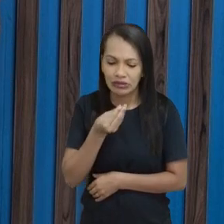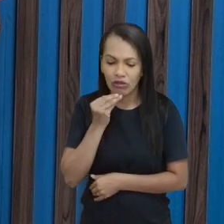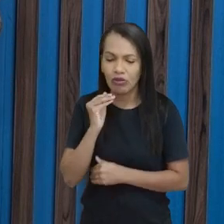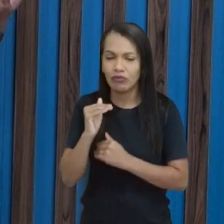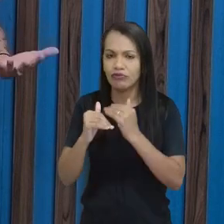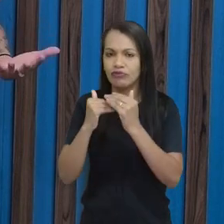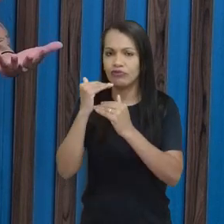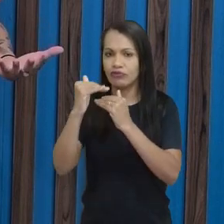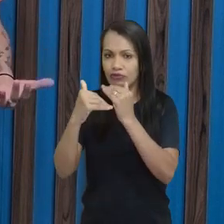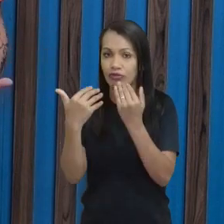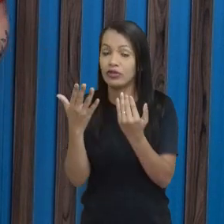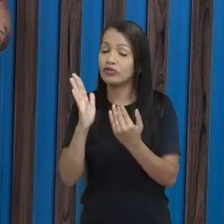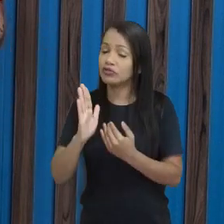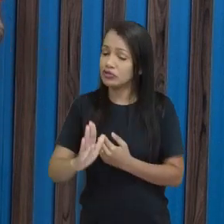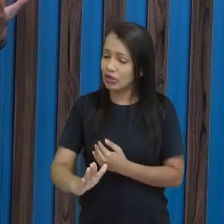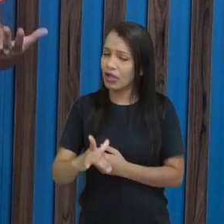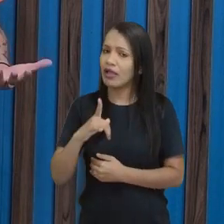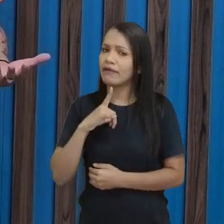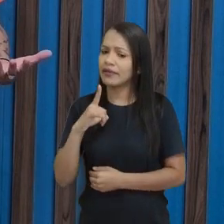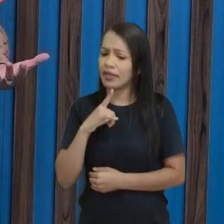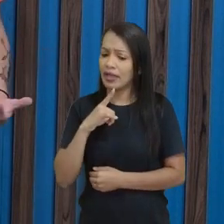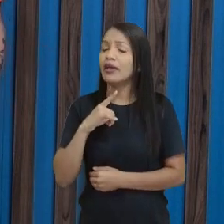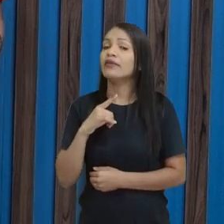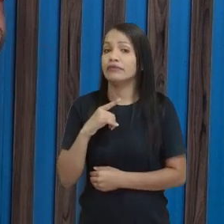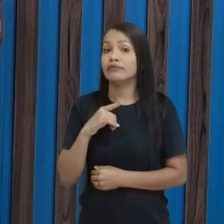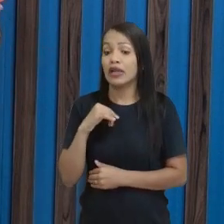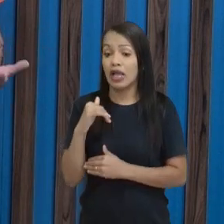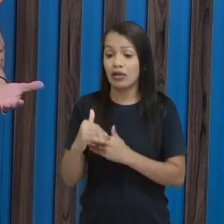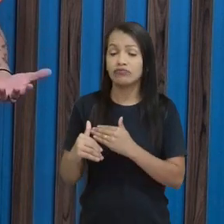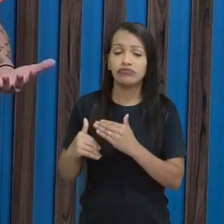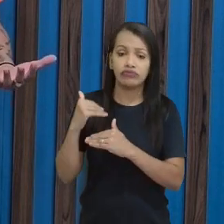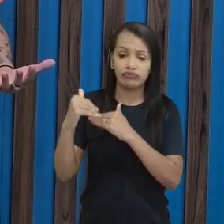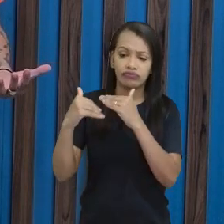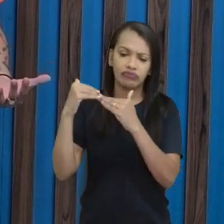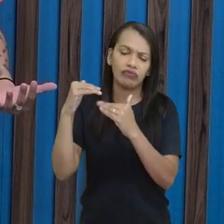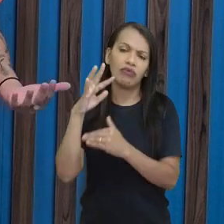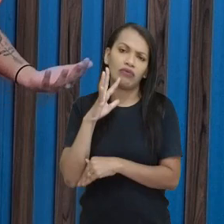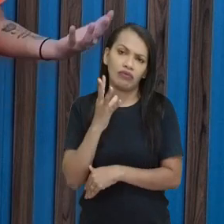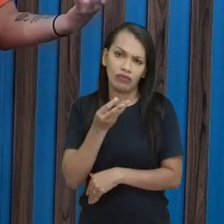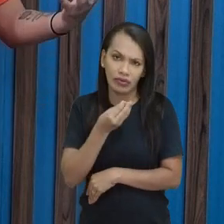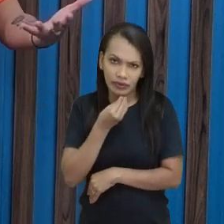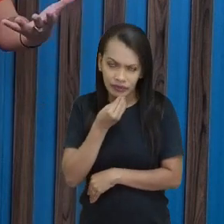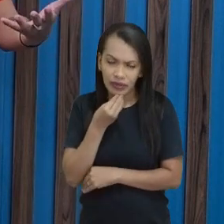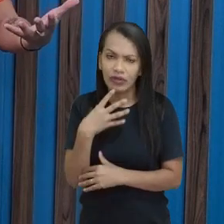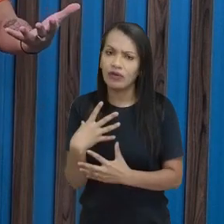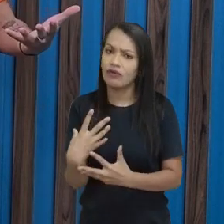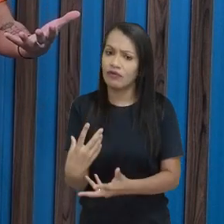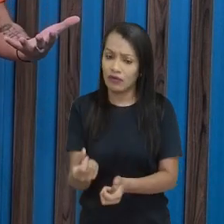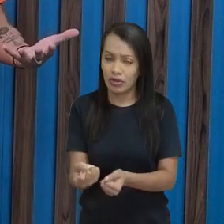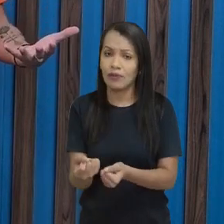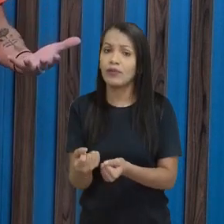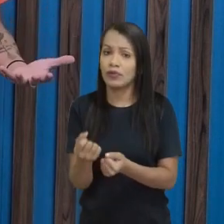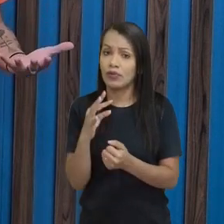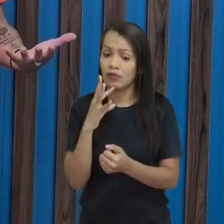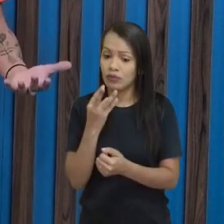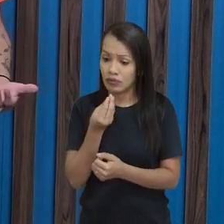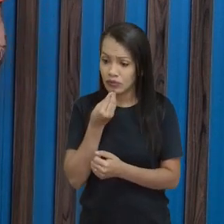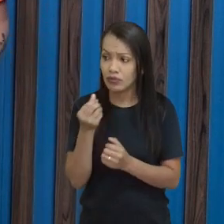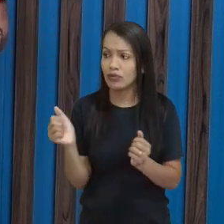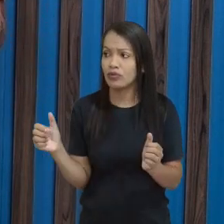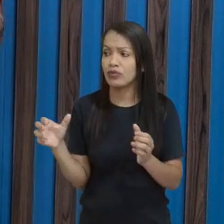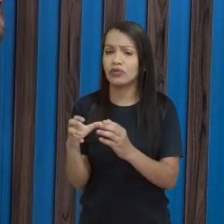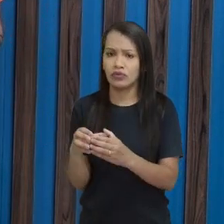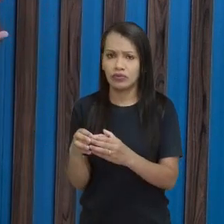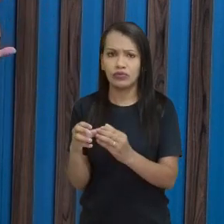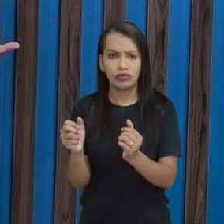gente quer construir um horizonte de conhecimento, então vamos construir esse conhecimento aí em conjunto, certo?